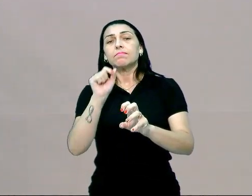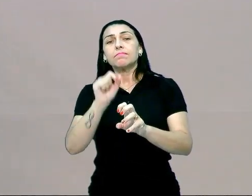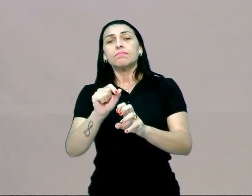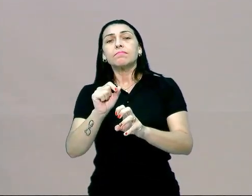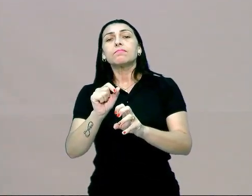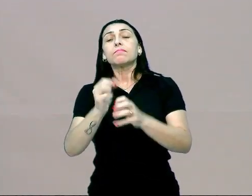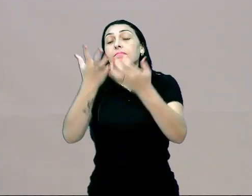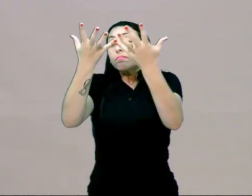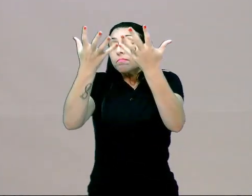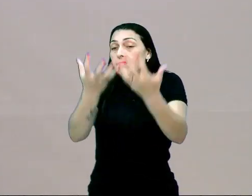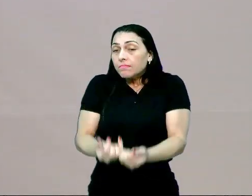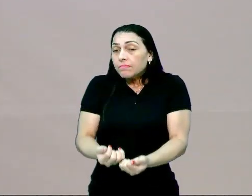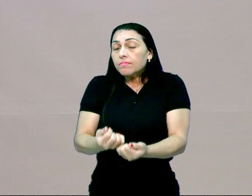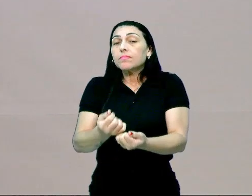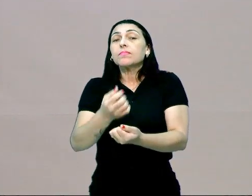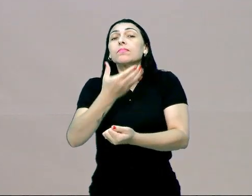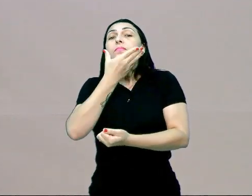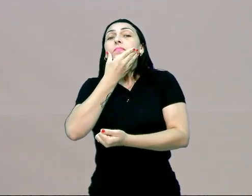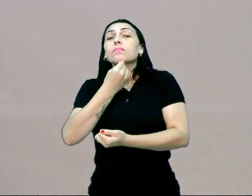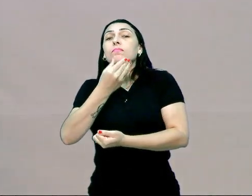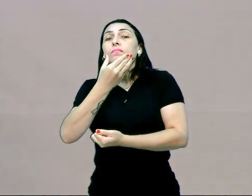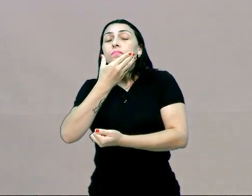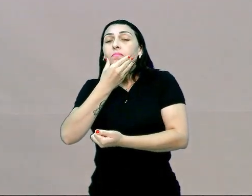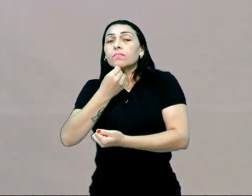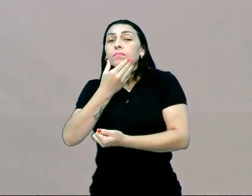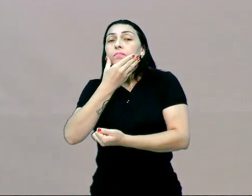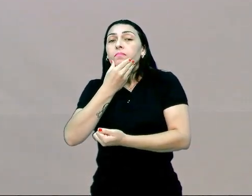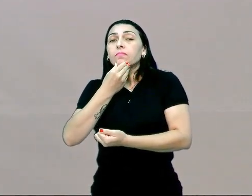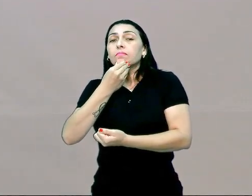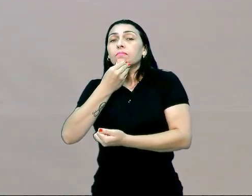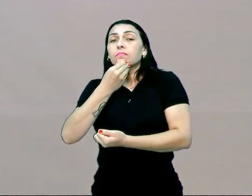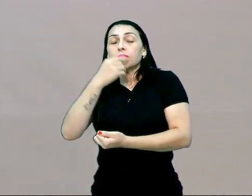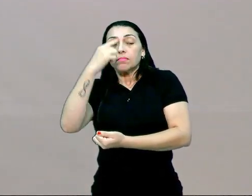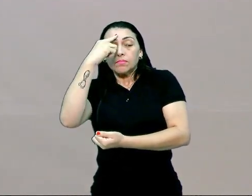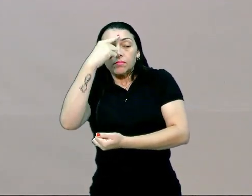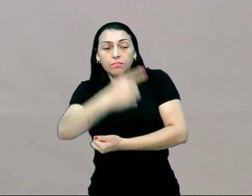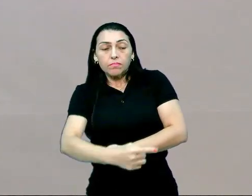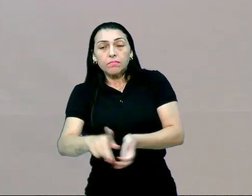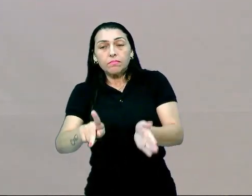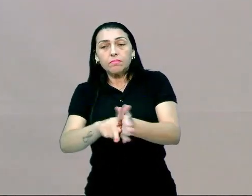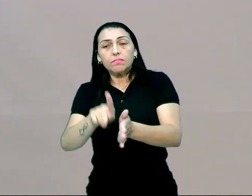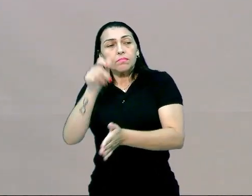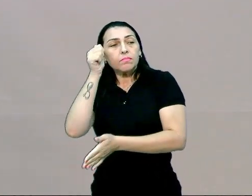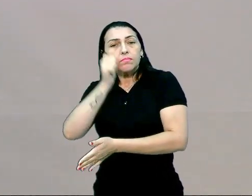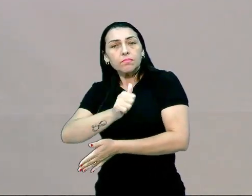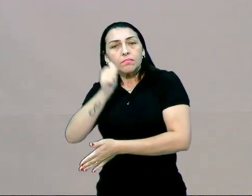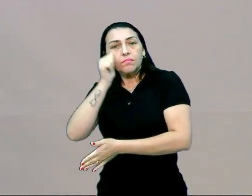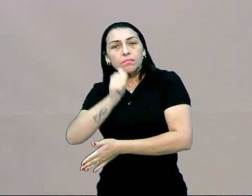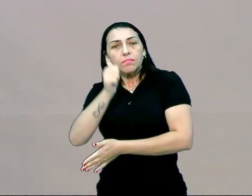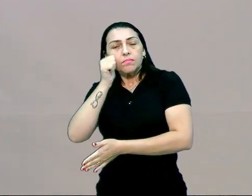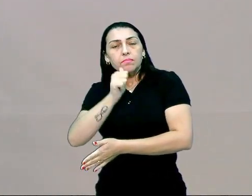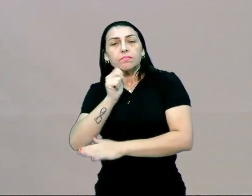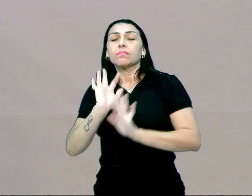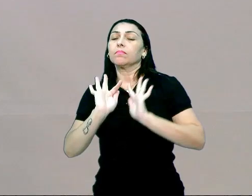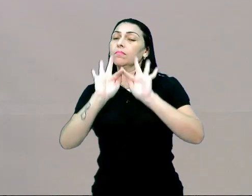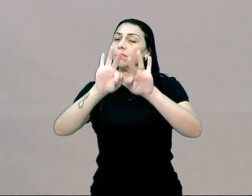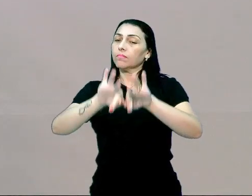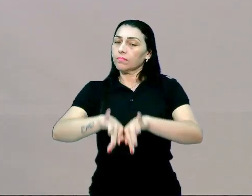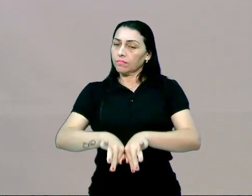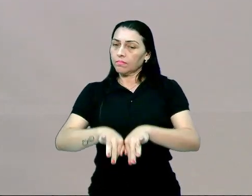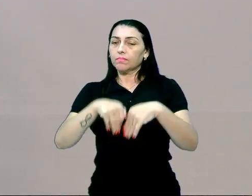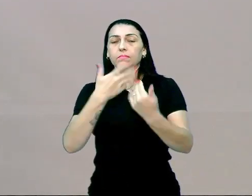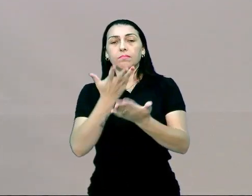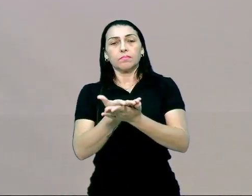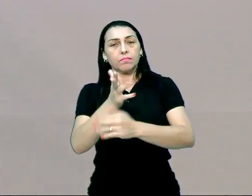à aceitação dos homens em serem comandados justamente por mulheres. Eu estou finalizando